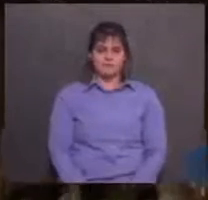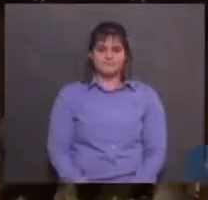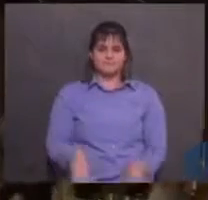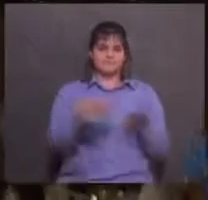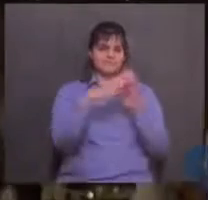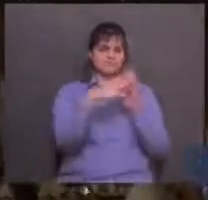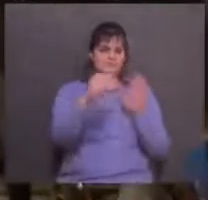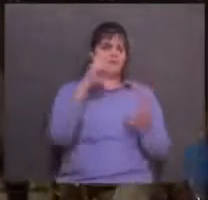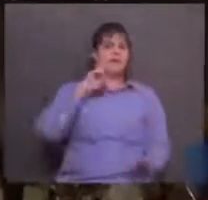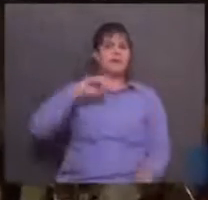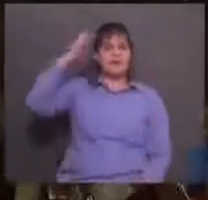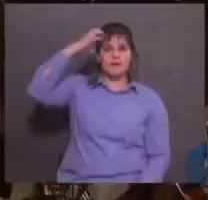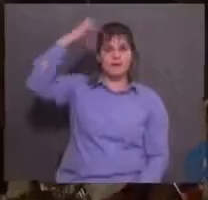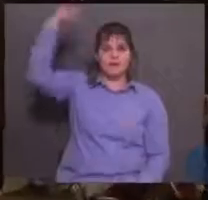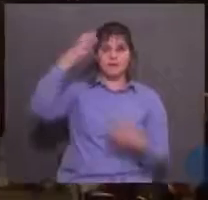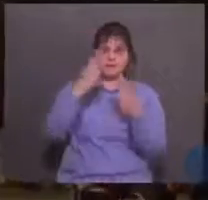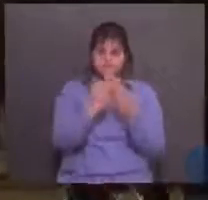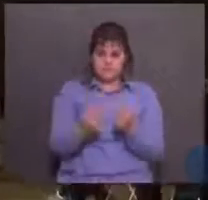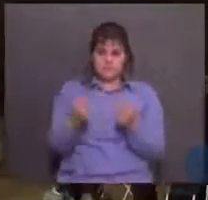Regina